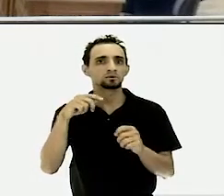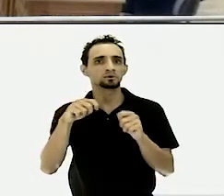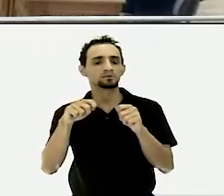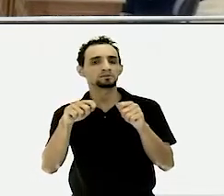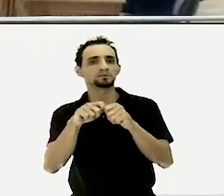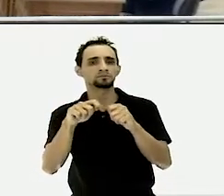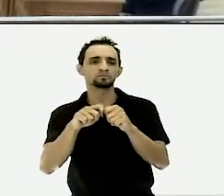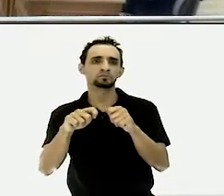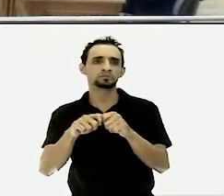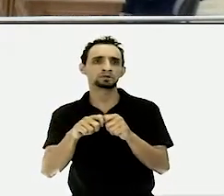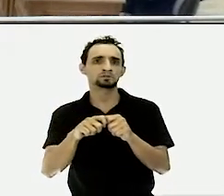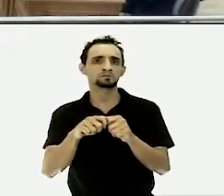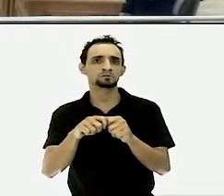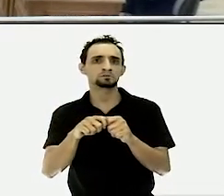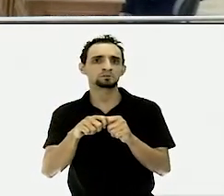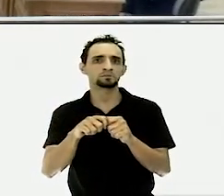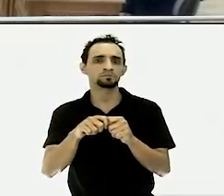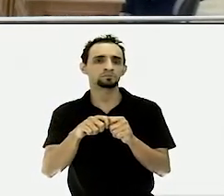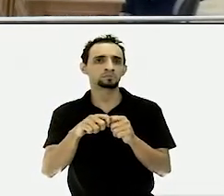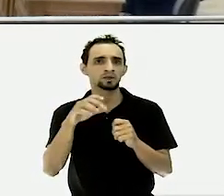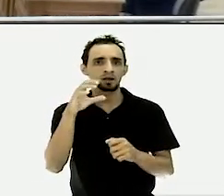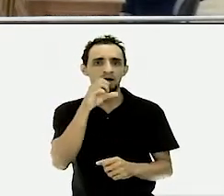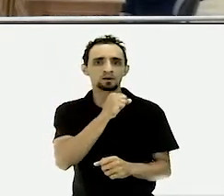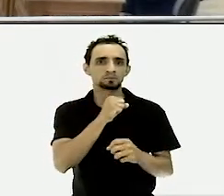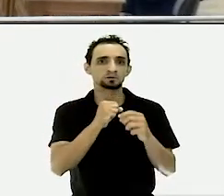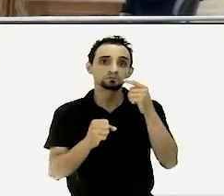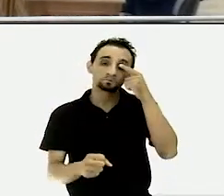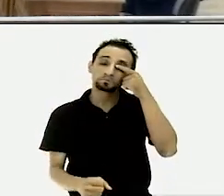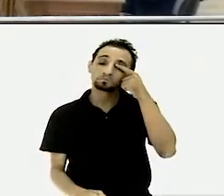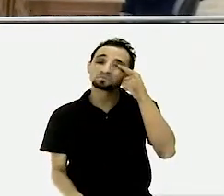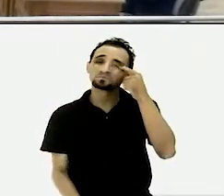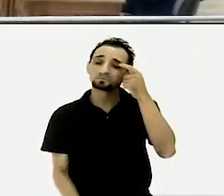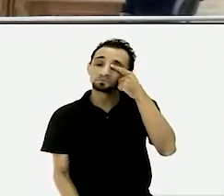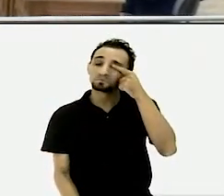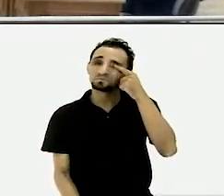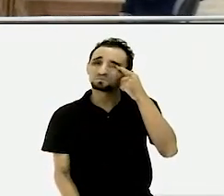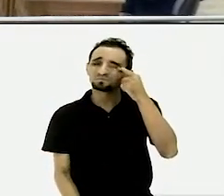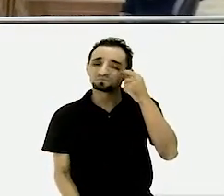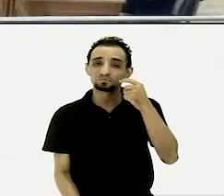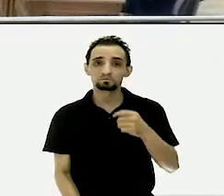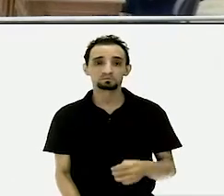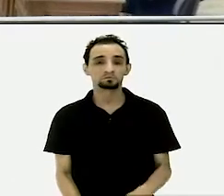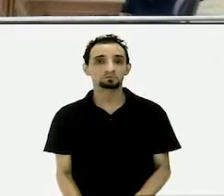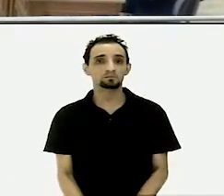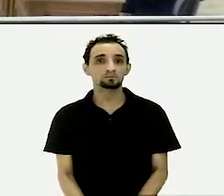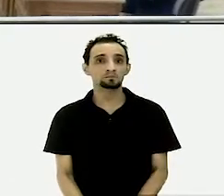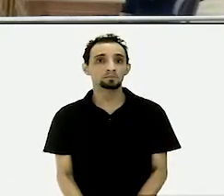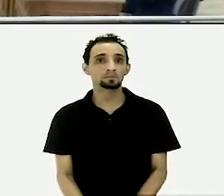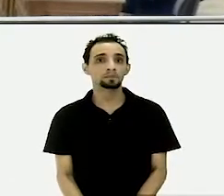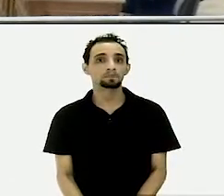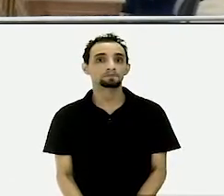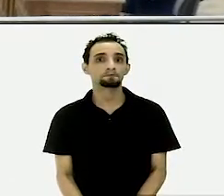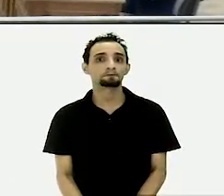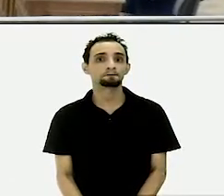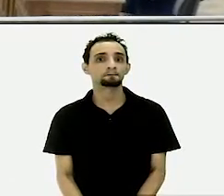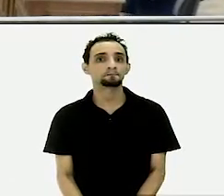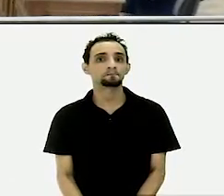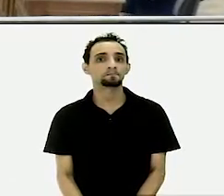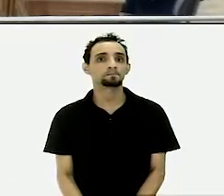Aí, eu liguei agora e parece que foi uma conversa que o Carlos teria falado com alguém lá, não é isso, né?